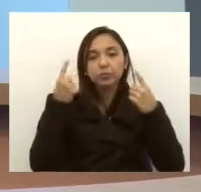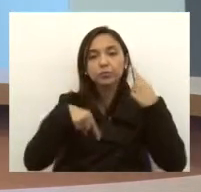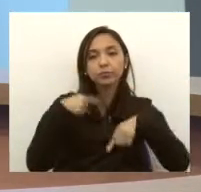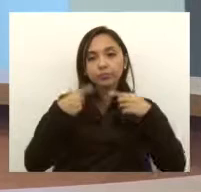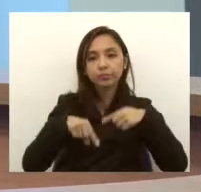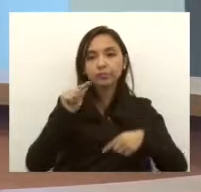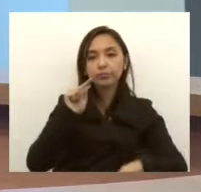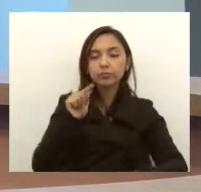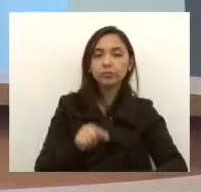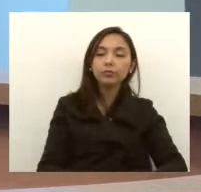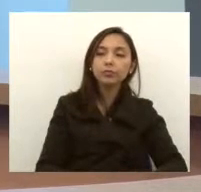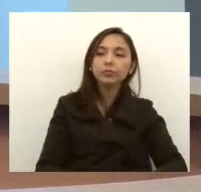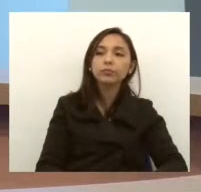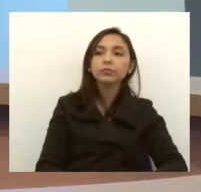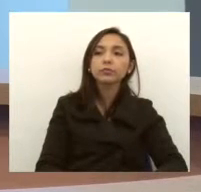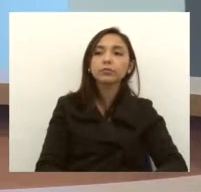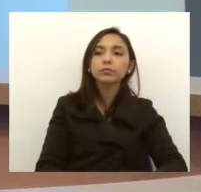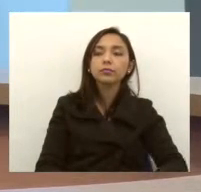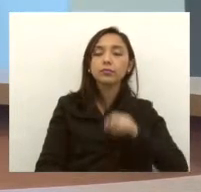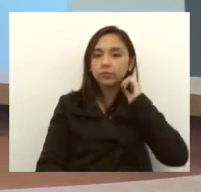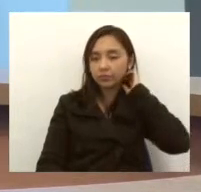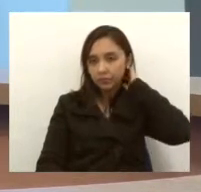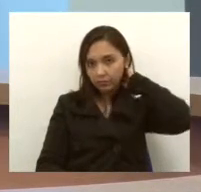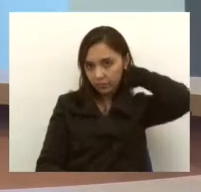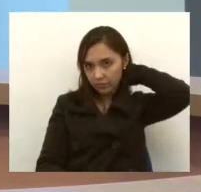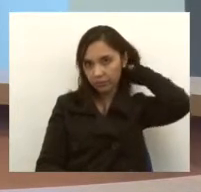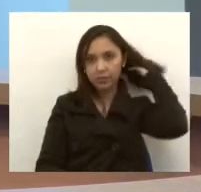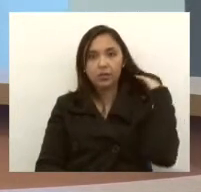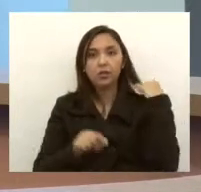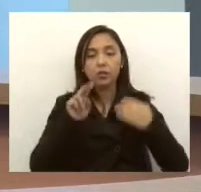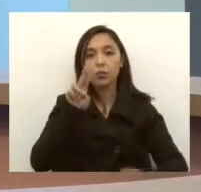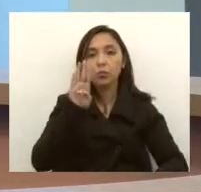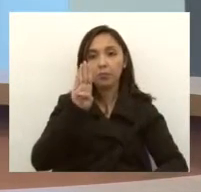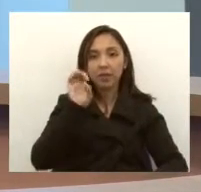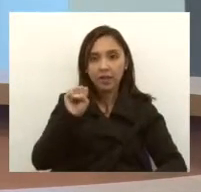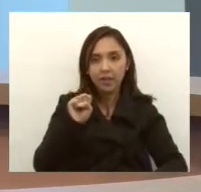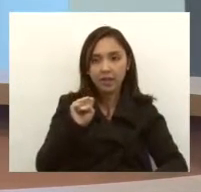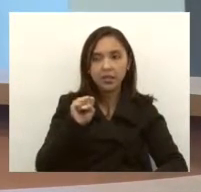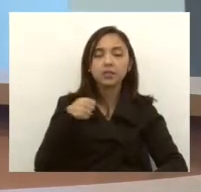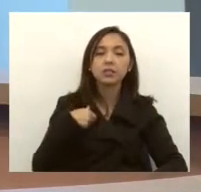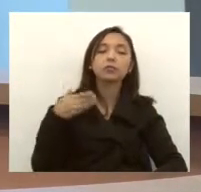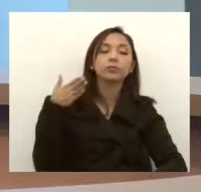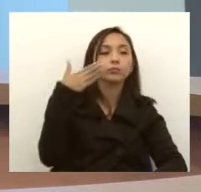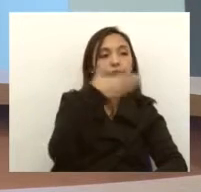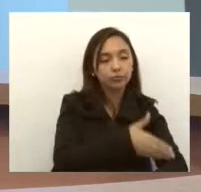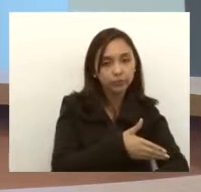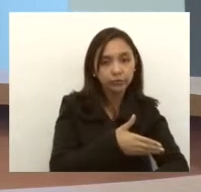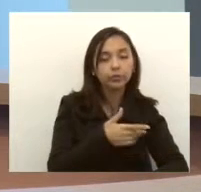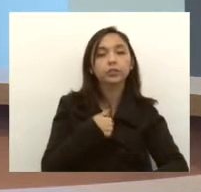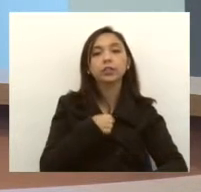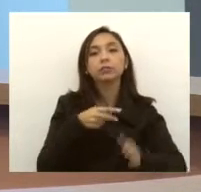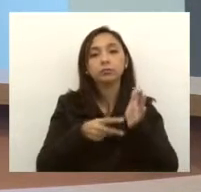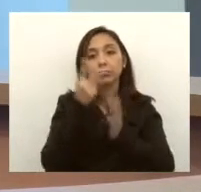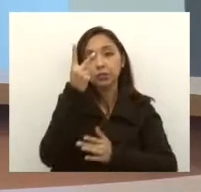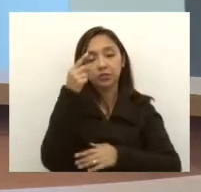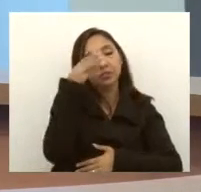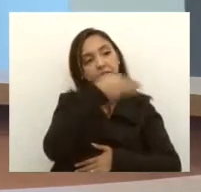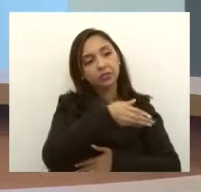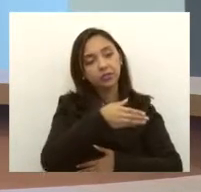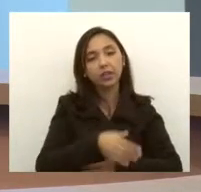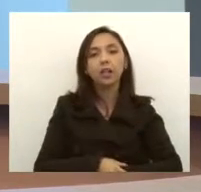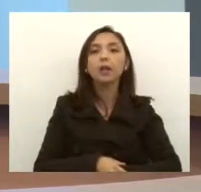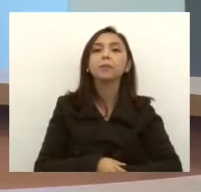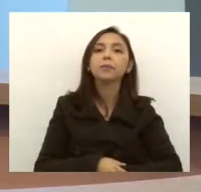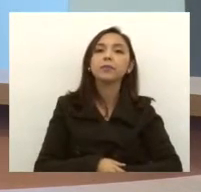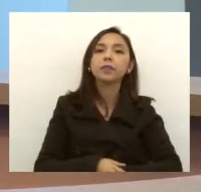também, ali na UBS Haroldo Veloso, voltei pela segunda vez, segunda-feira, eu tive